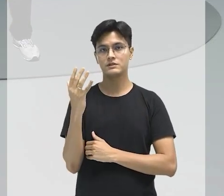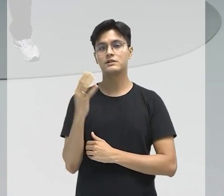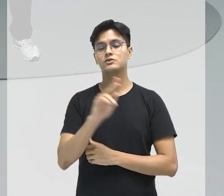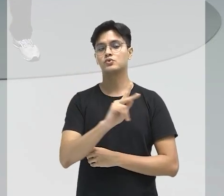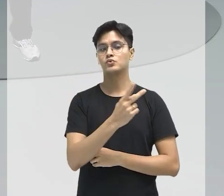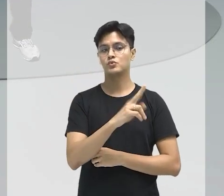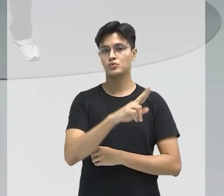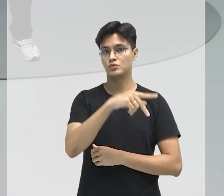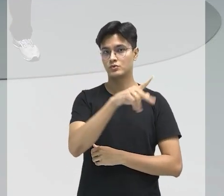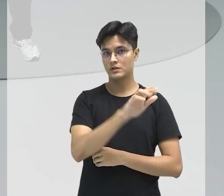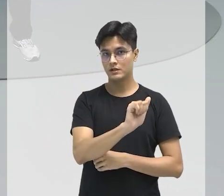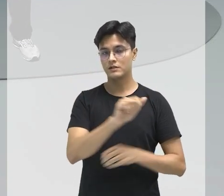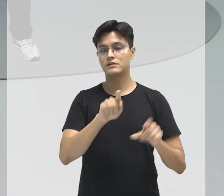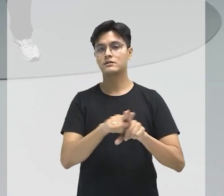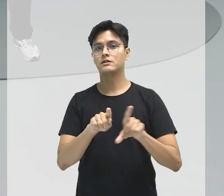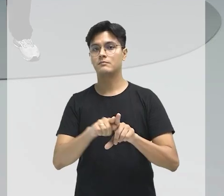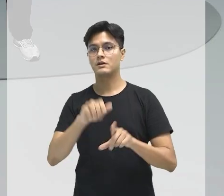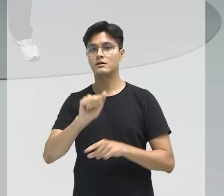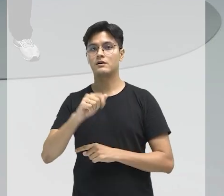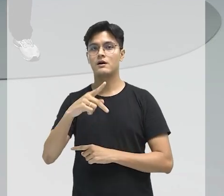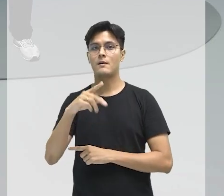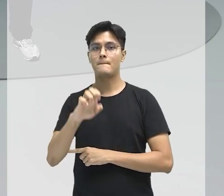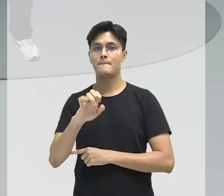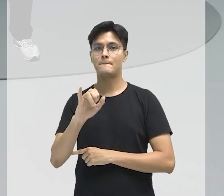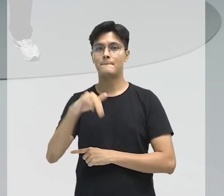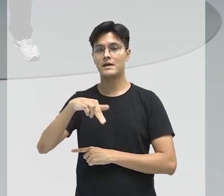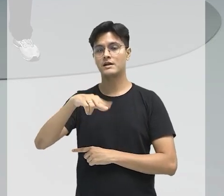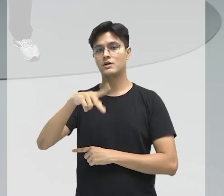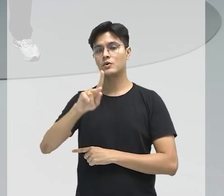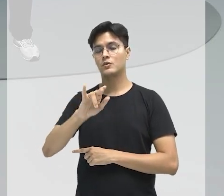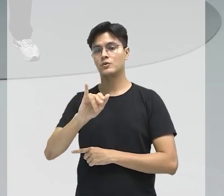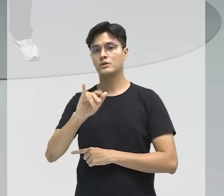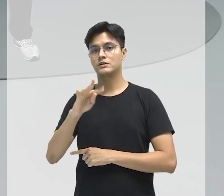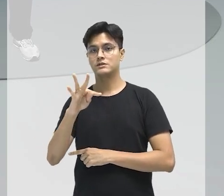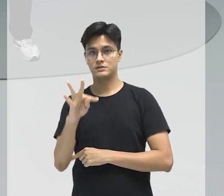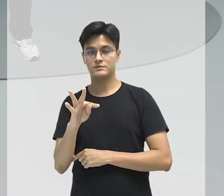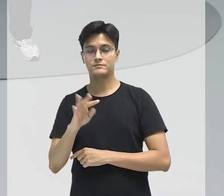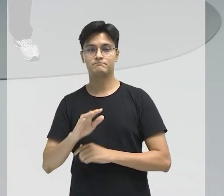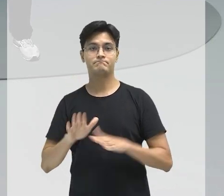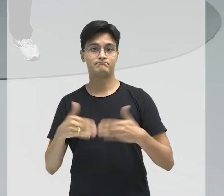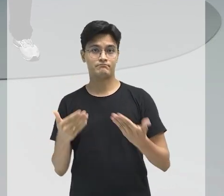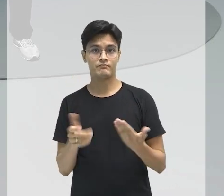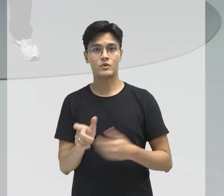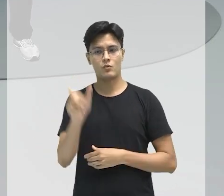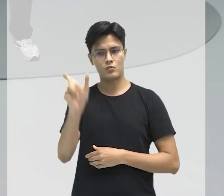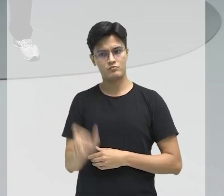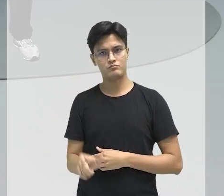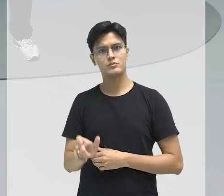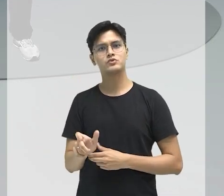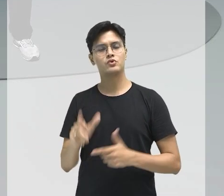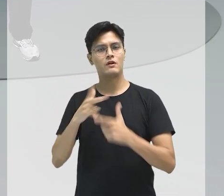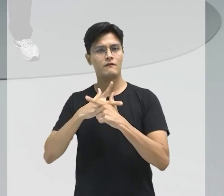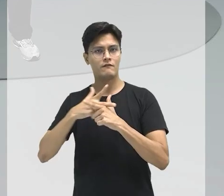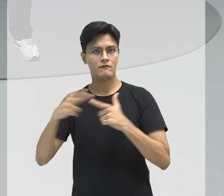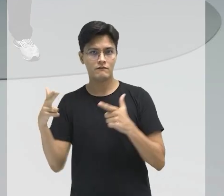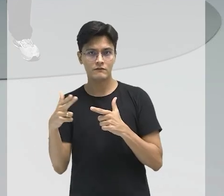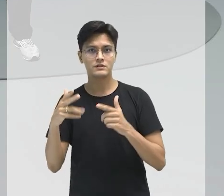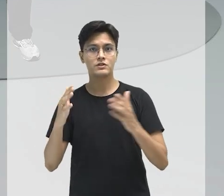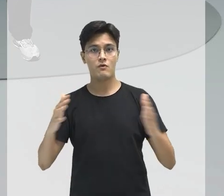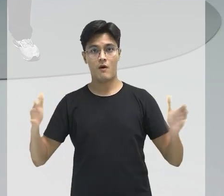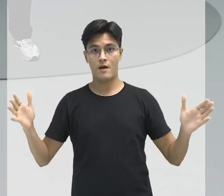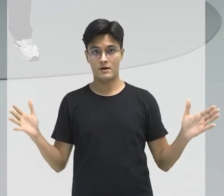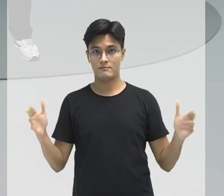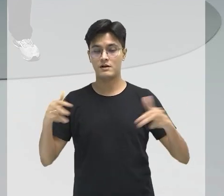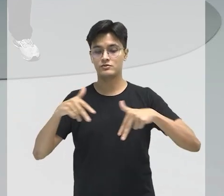Uka Uka como o Aipenquit, tá? O atleta vencedor abre os braços e dança em